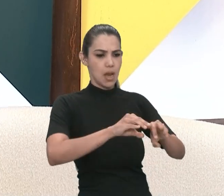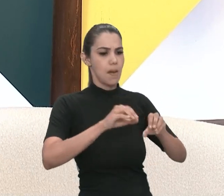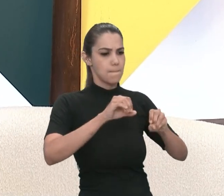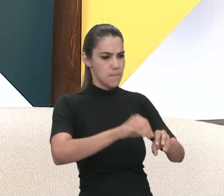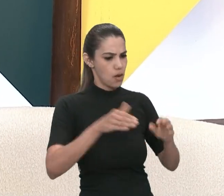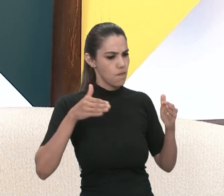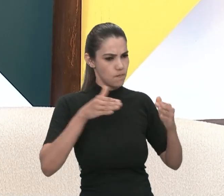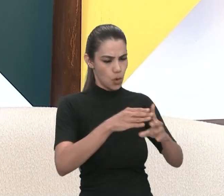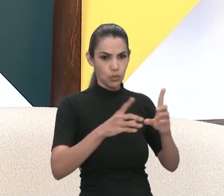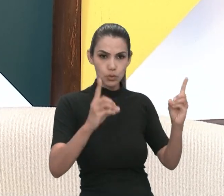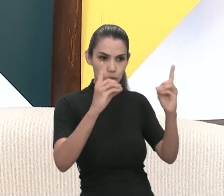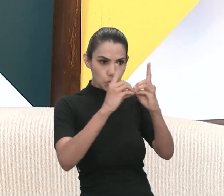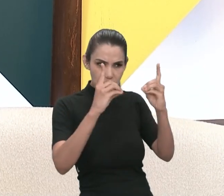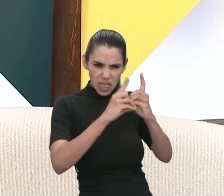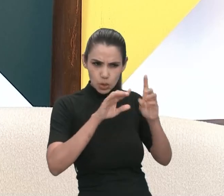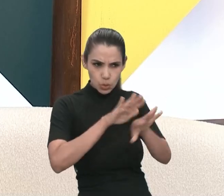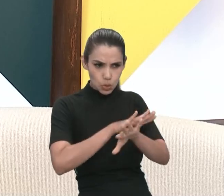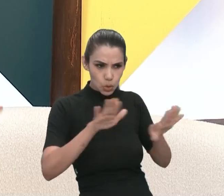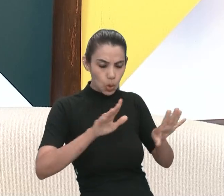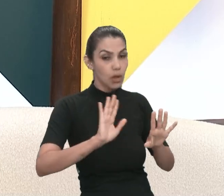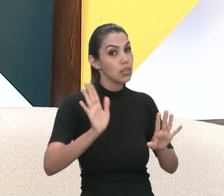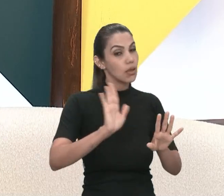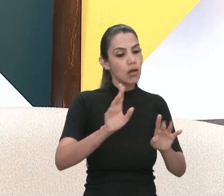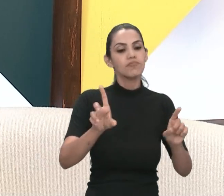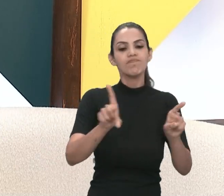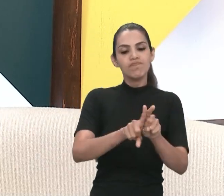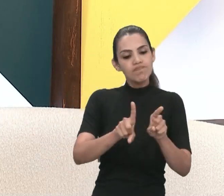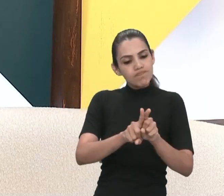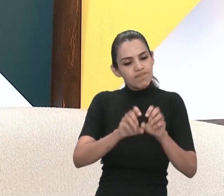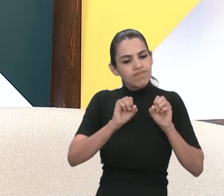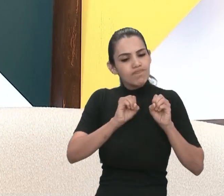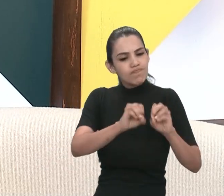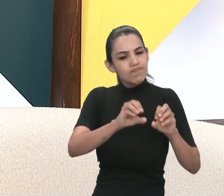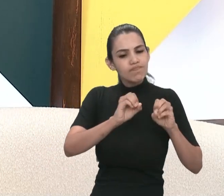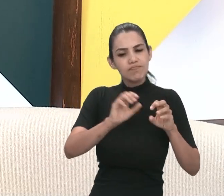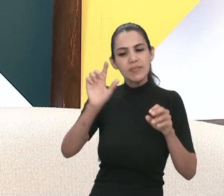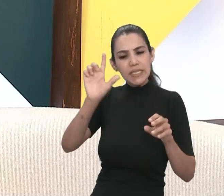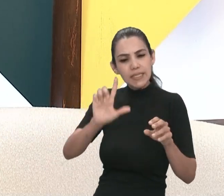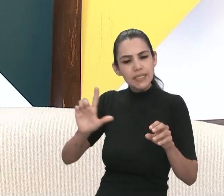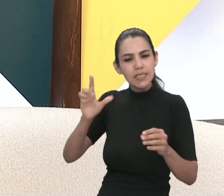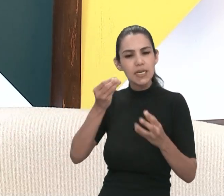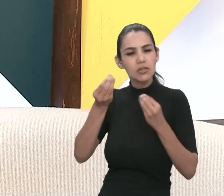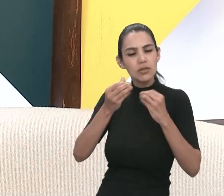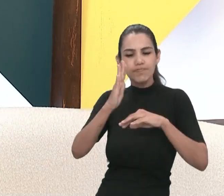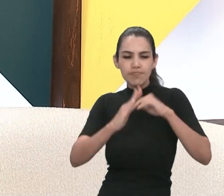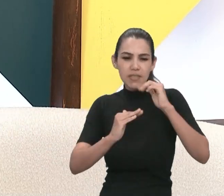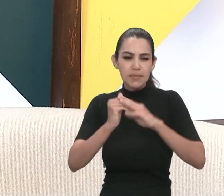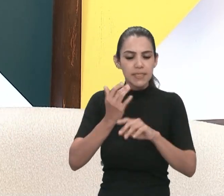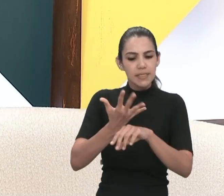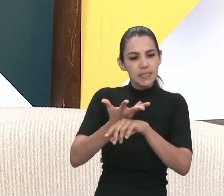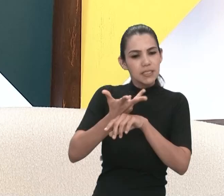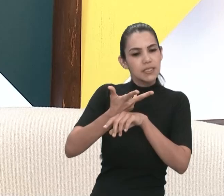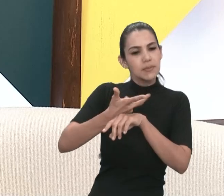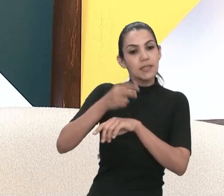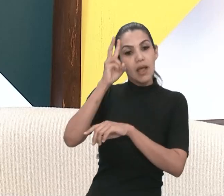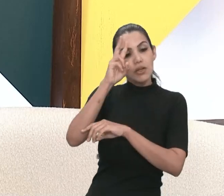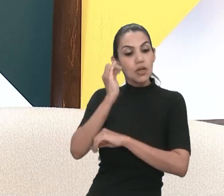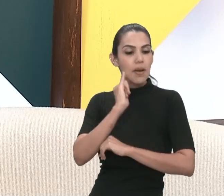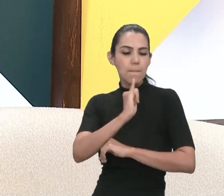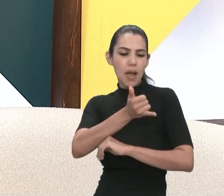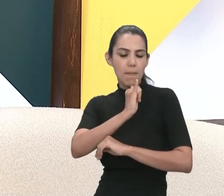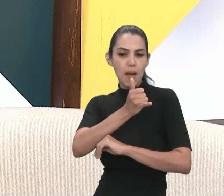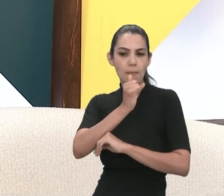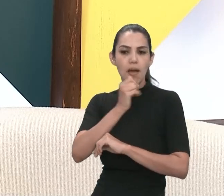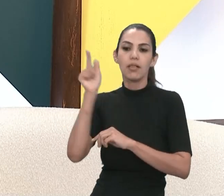didáticos, né? Mas a gente busca trabalhar com a literatura por meio da arte de contar histórias, que a gente faz semanalmente lá